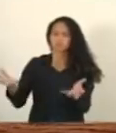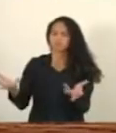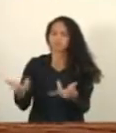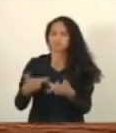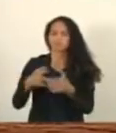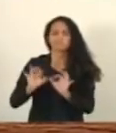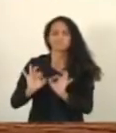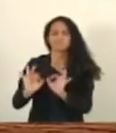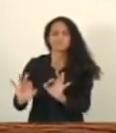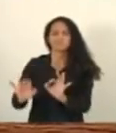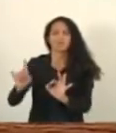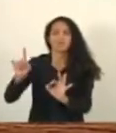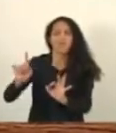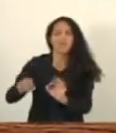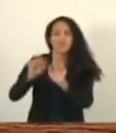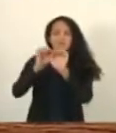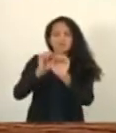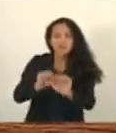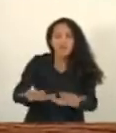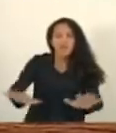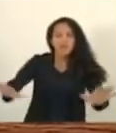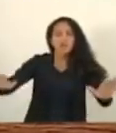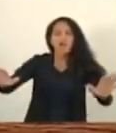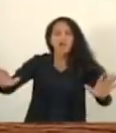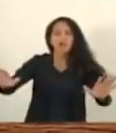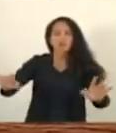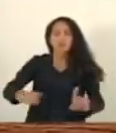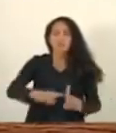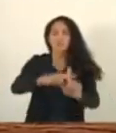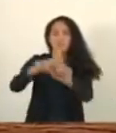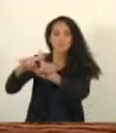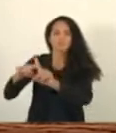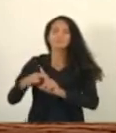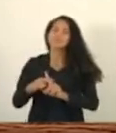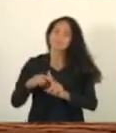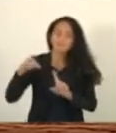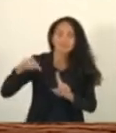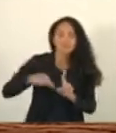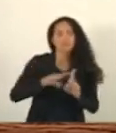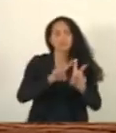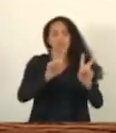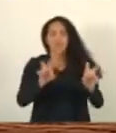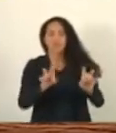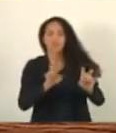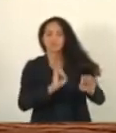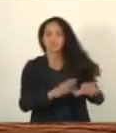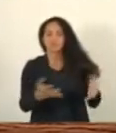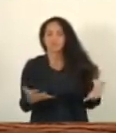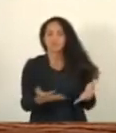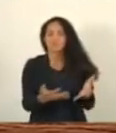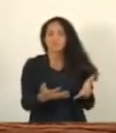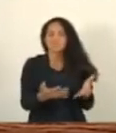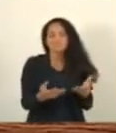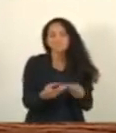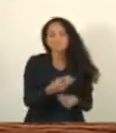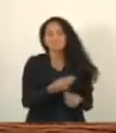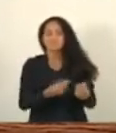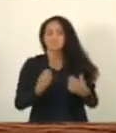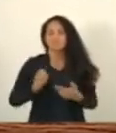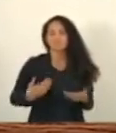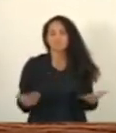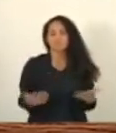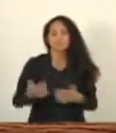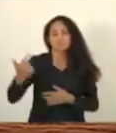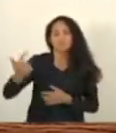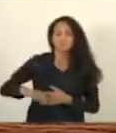aqui um semeador de luzes nas profundezas da educação que vivemos hoje. Então, quero parabenizar mais